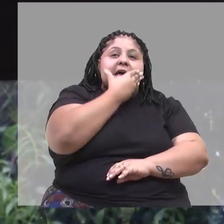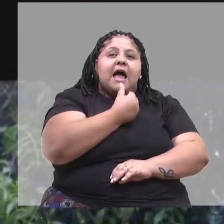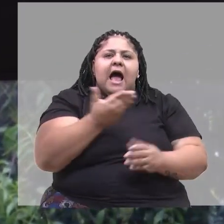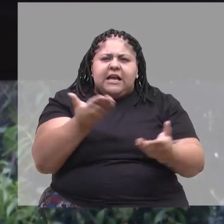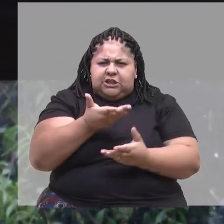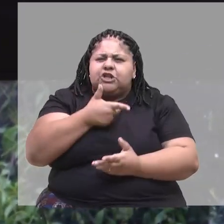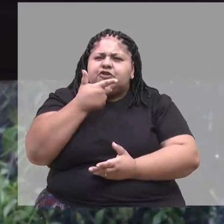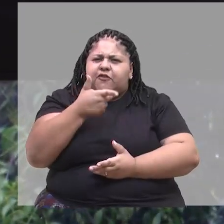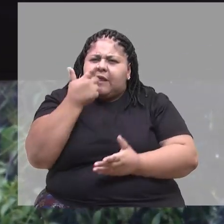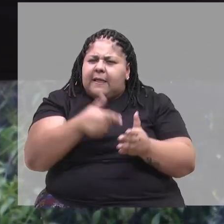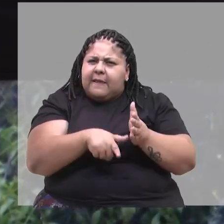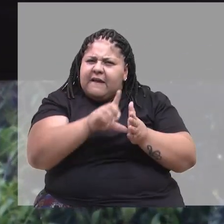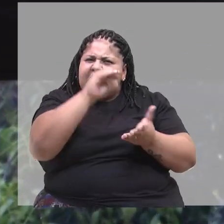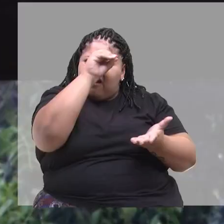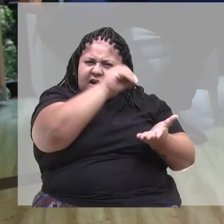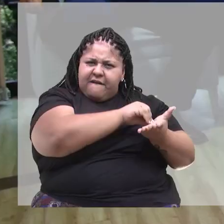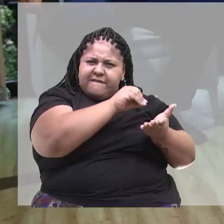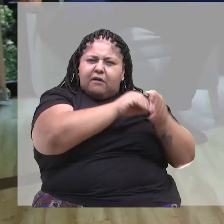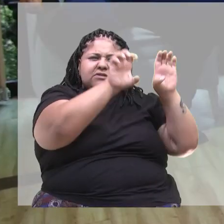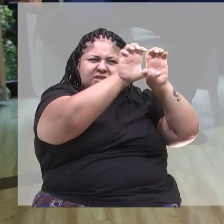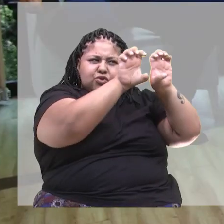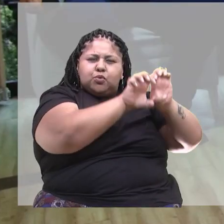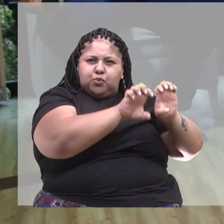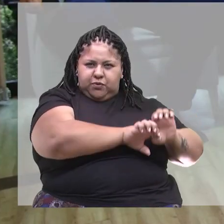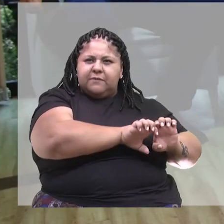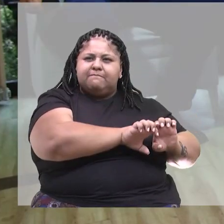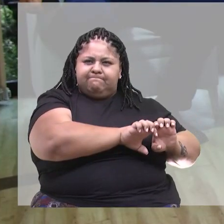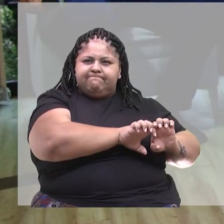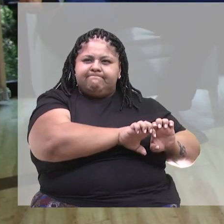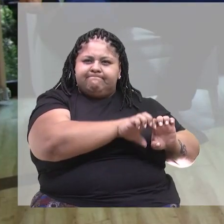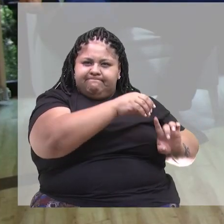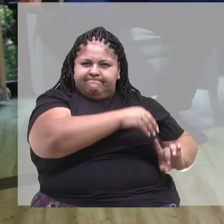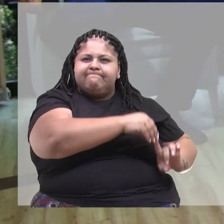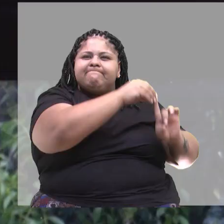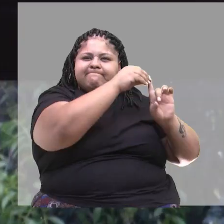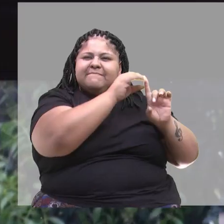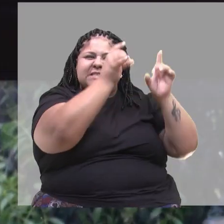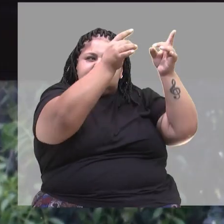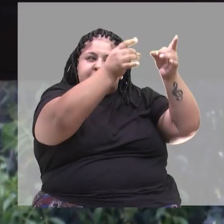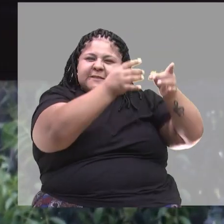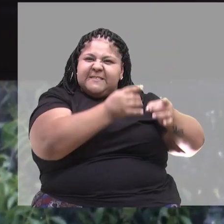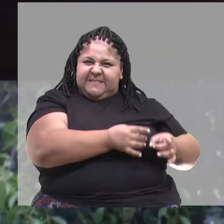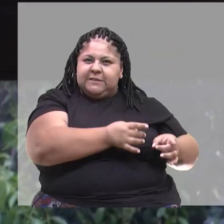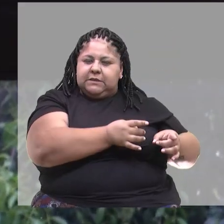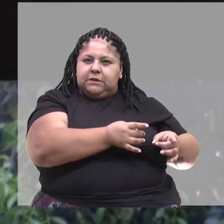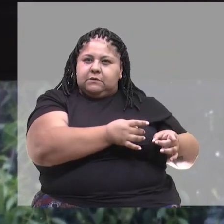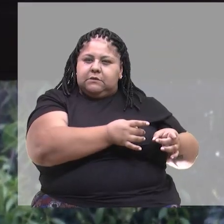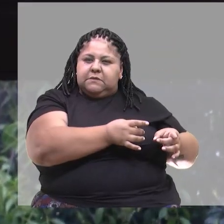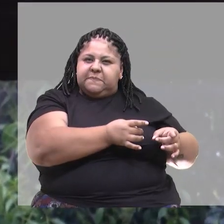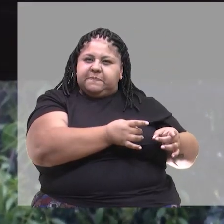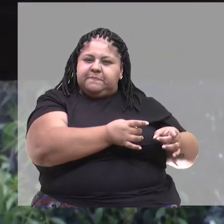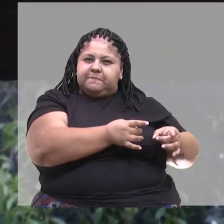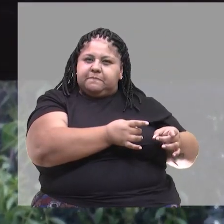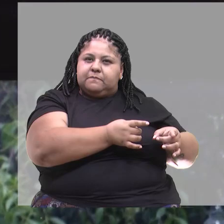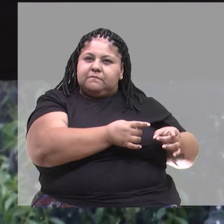estava falando antes sobre a falta de estrutura, né? E principalmente especialistas. Nossa